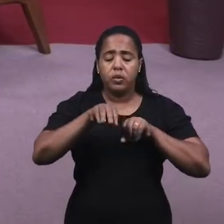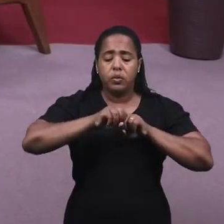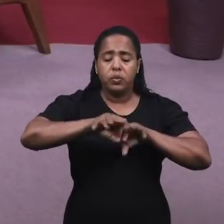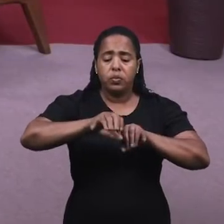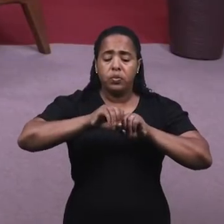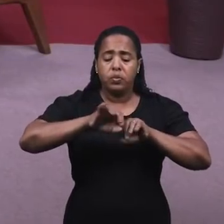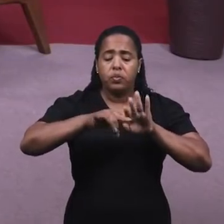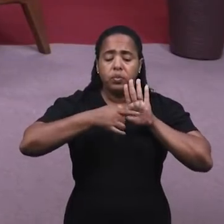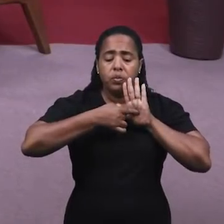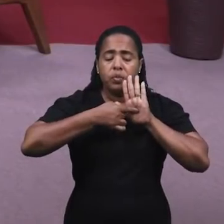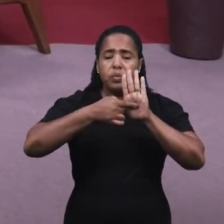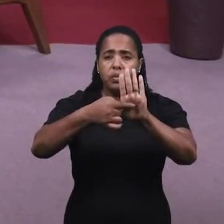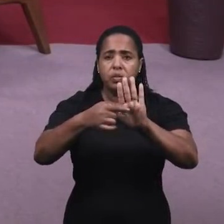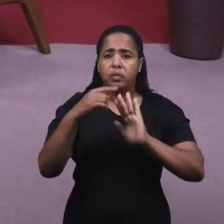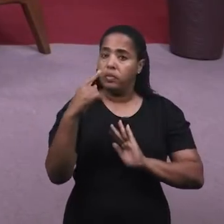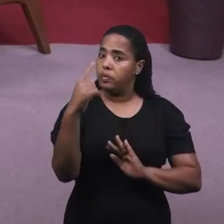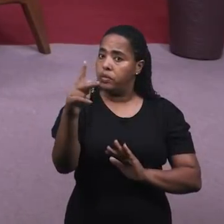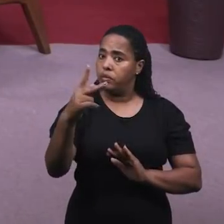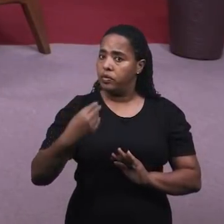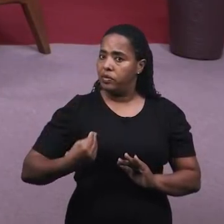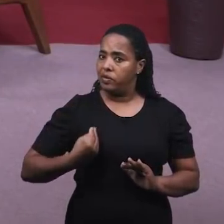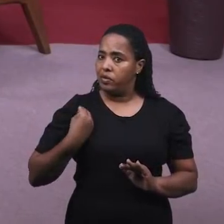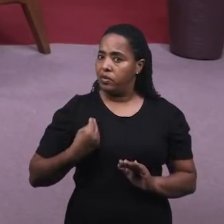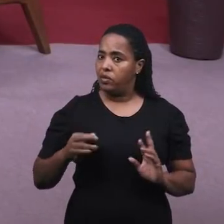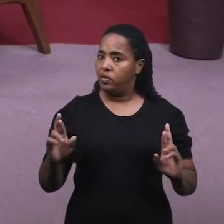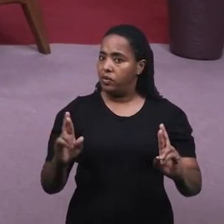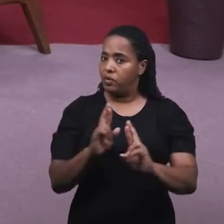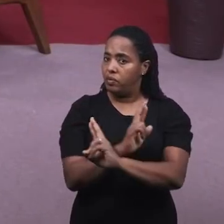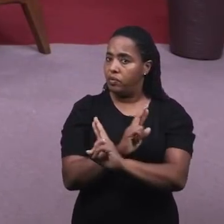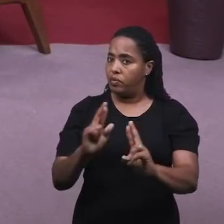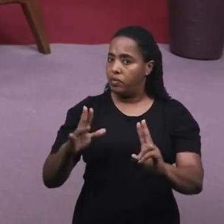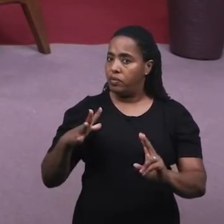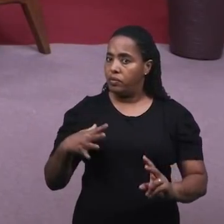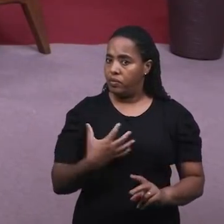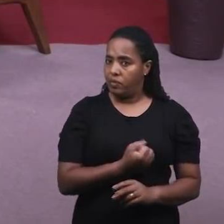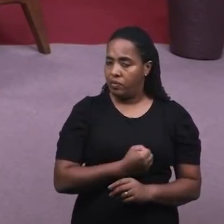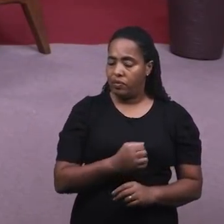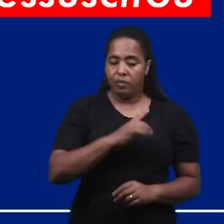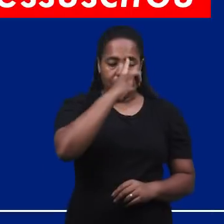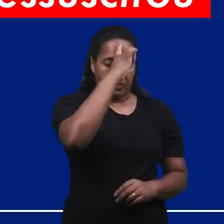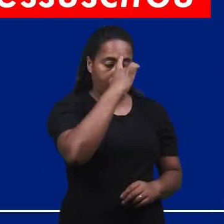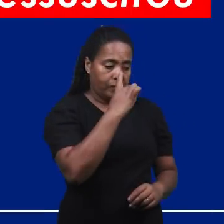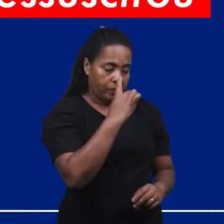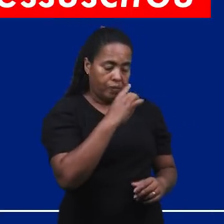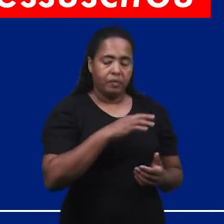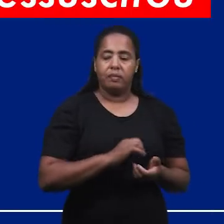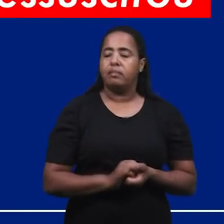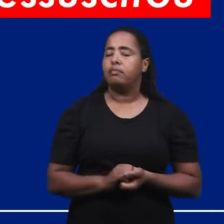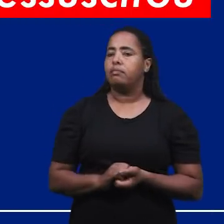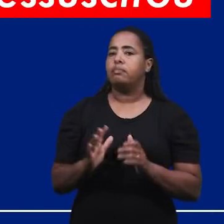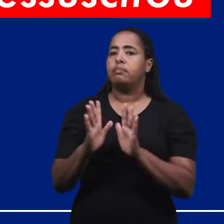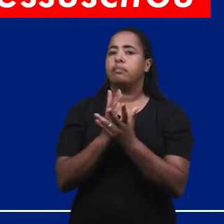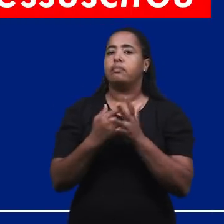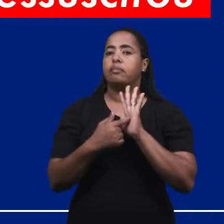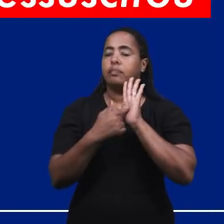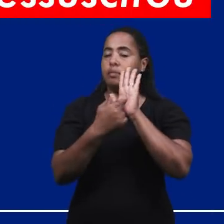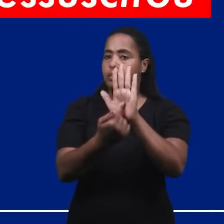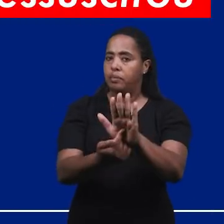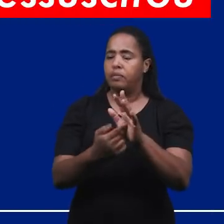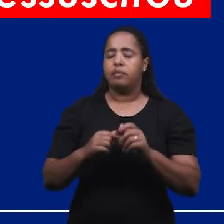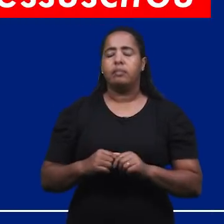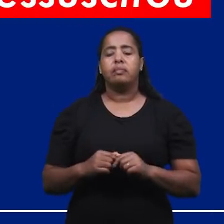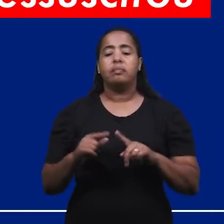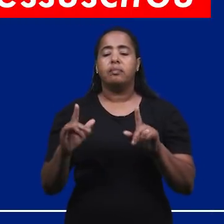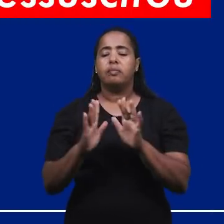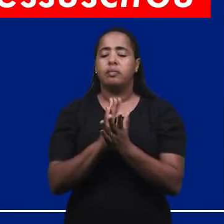que ele traz para a sua vida no que diz respeito à salvação. Daniel. Mas que diz,